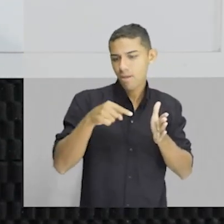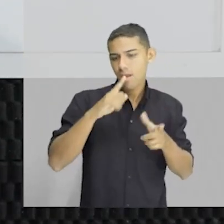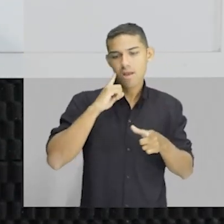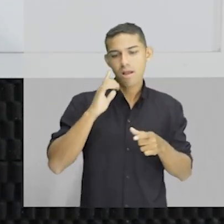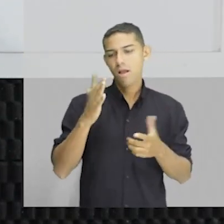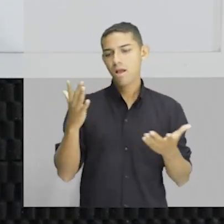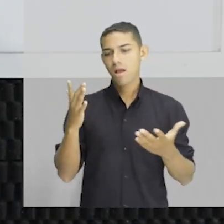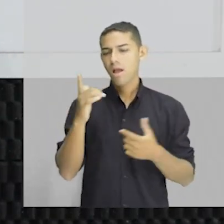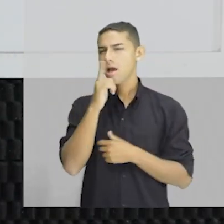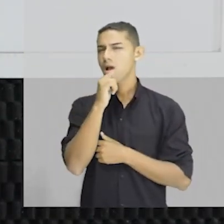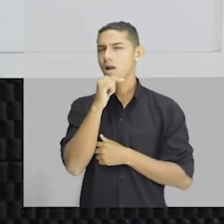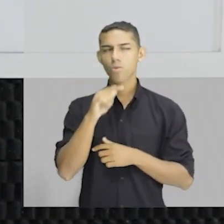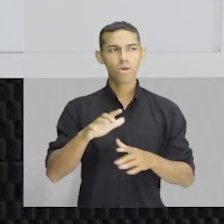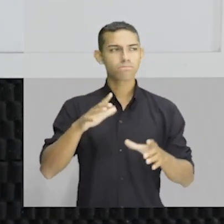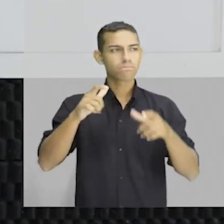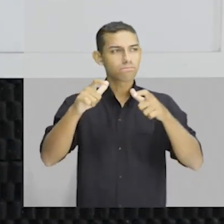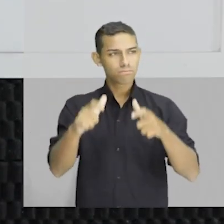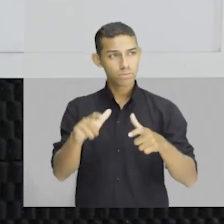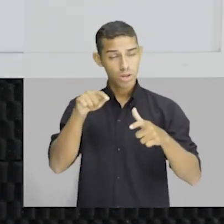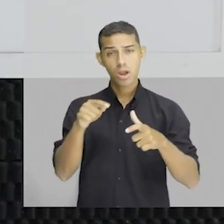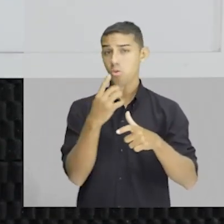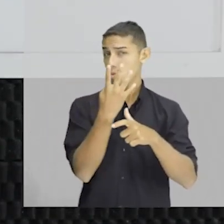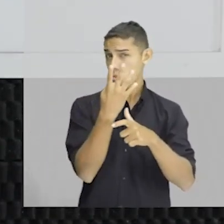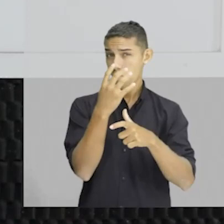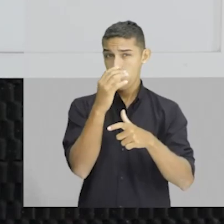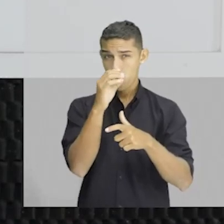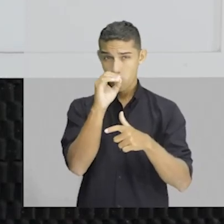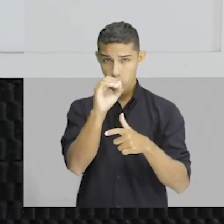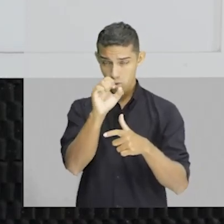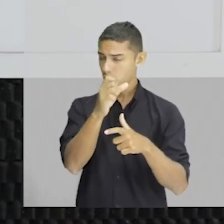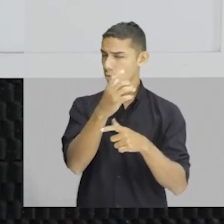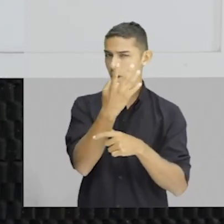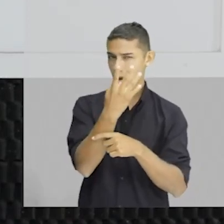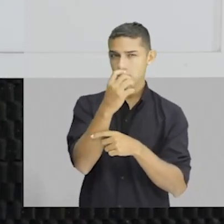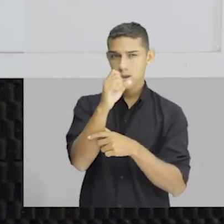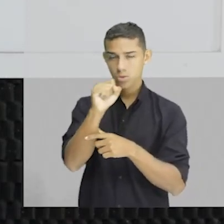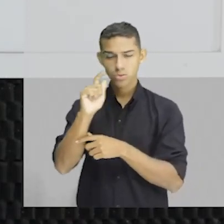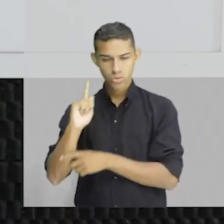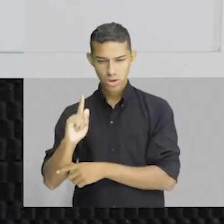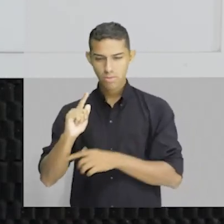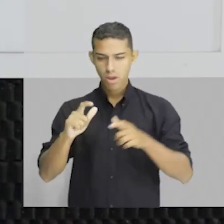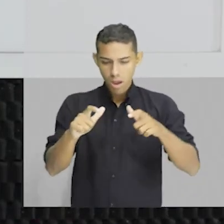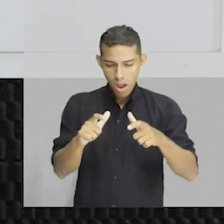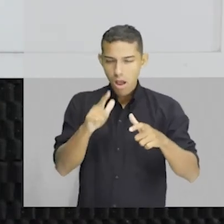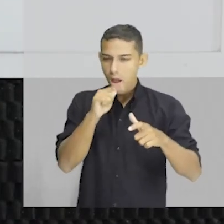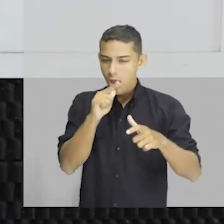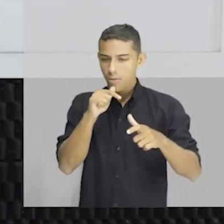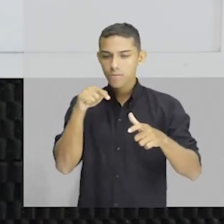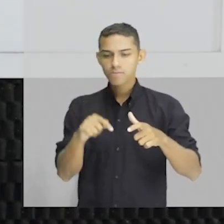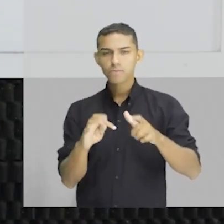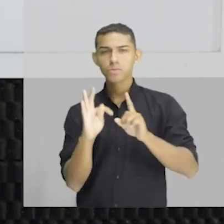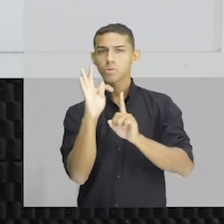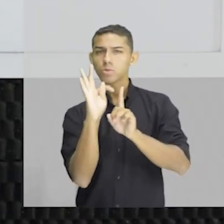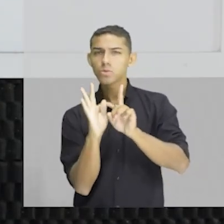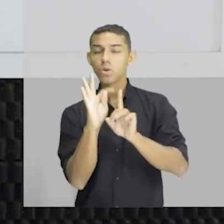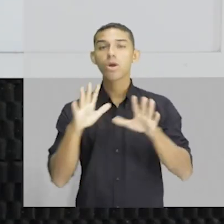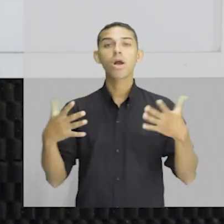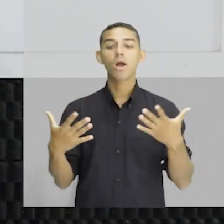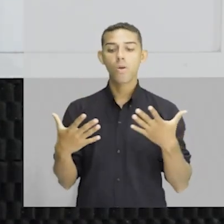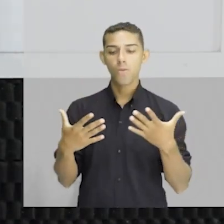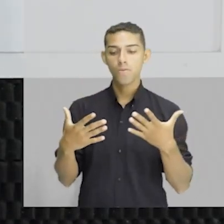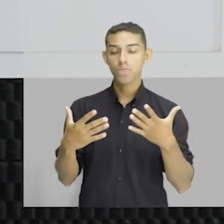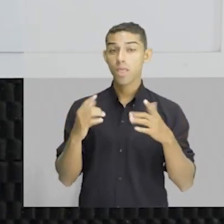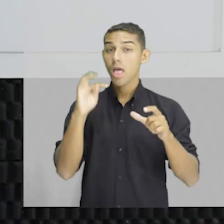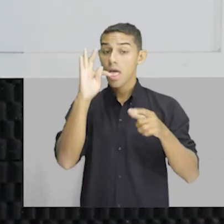gramas de água é isso tá aqui ó 48 gramas de água temperatura da água 10 graus Celsius Qual foi o